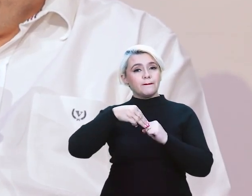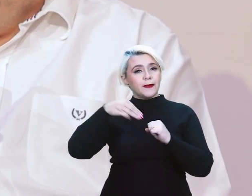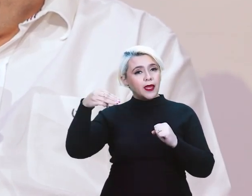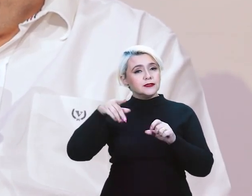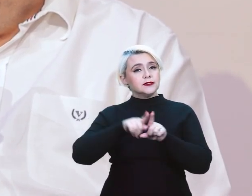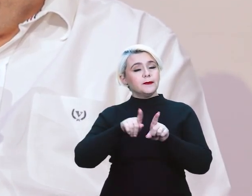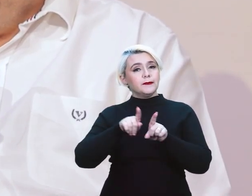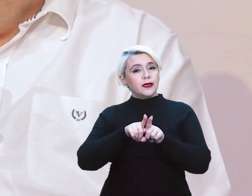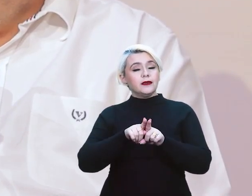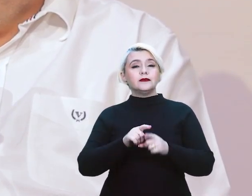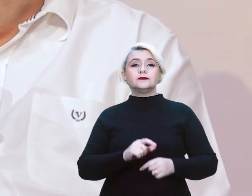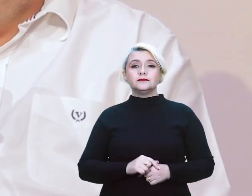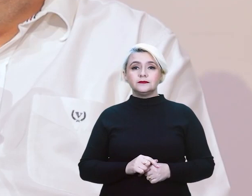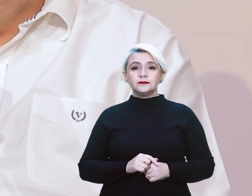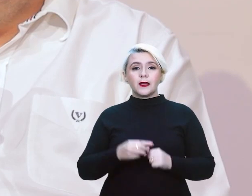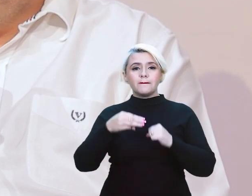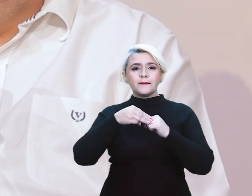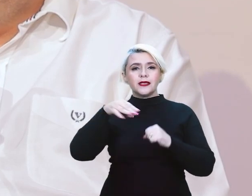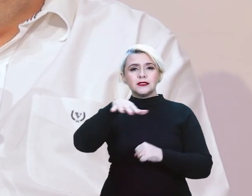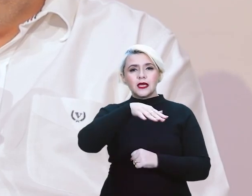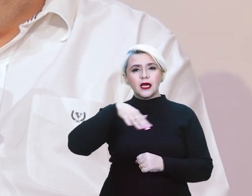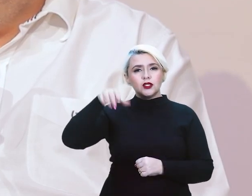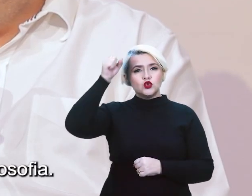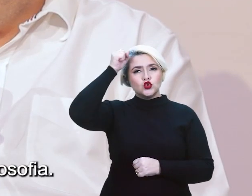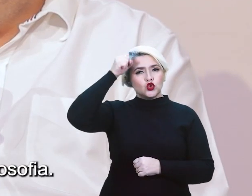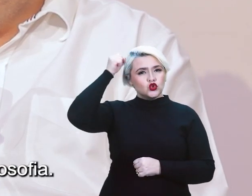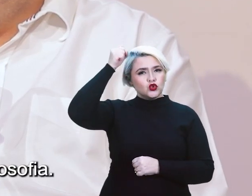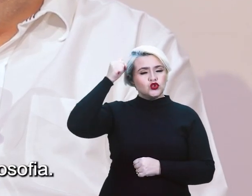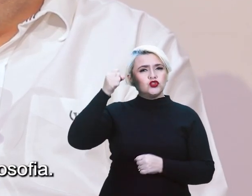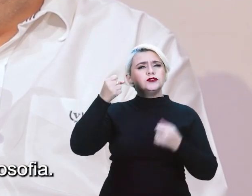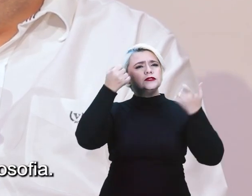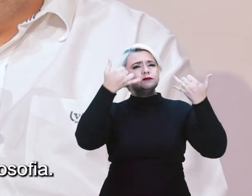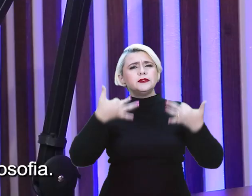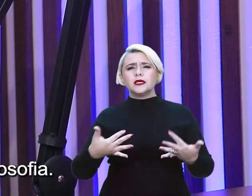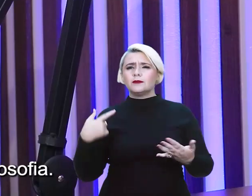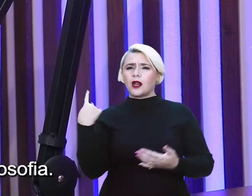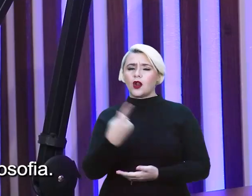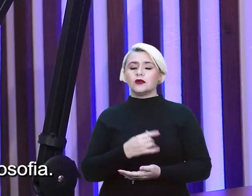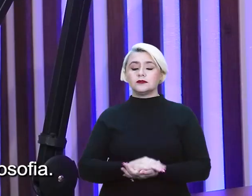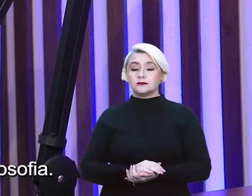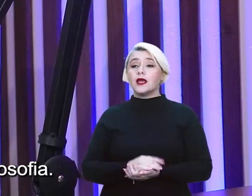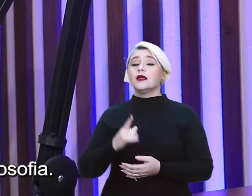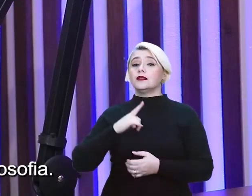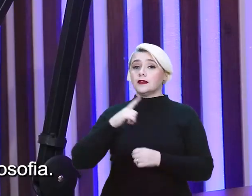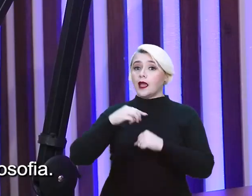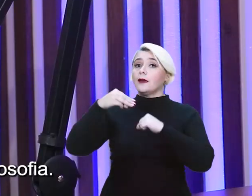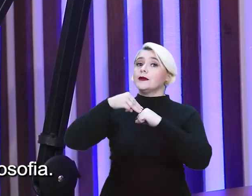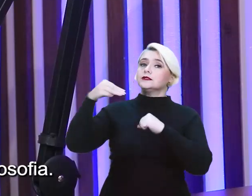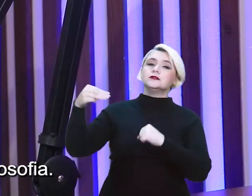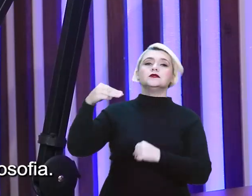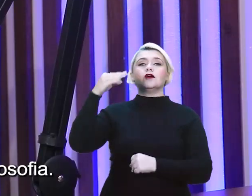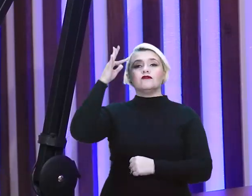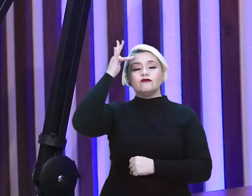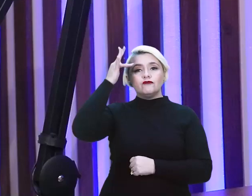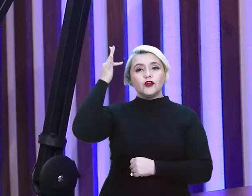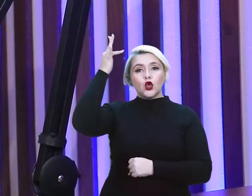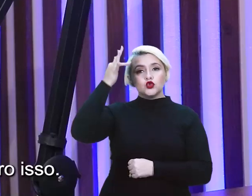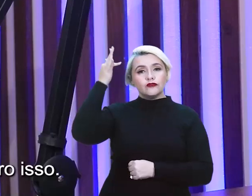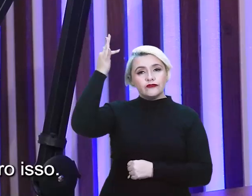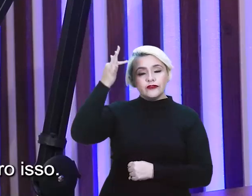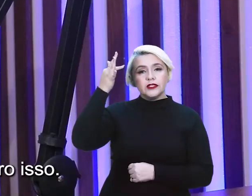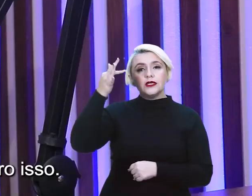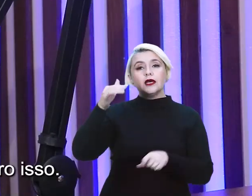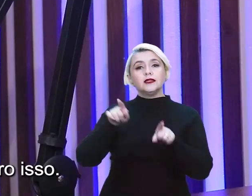mestre em sociologia. Fala para nós, Dumas. Então, eu tenho mestrado em filosofia,